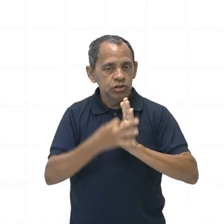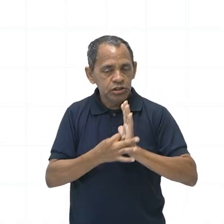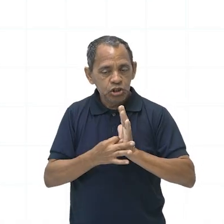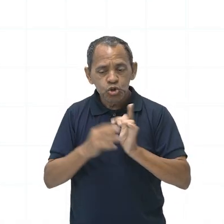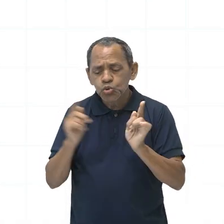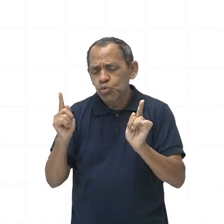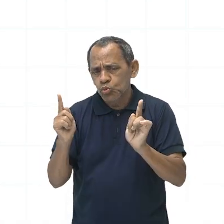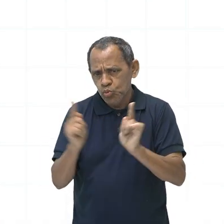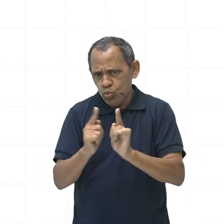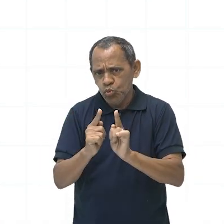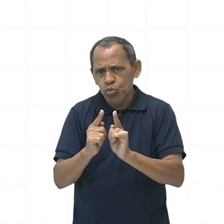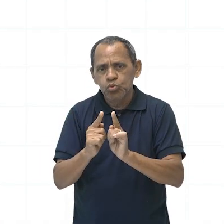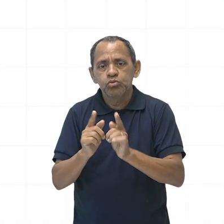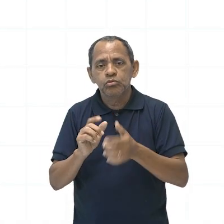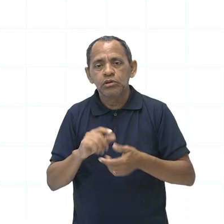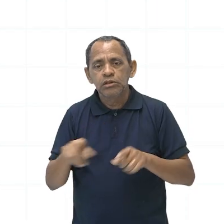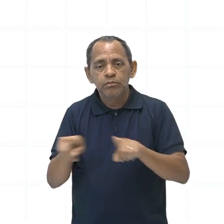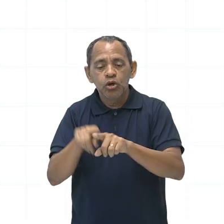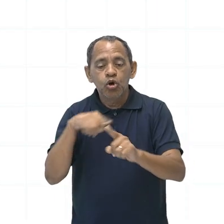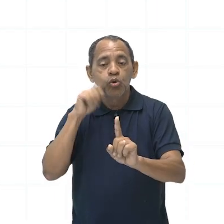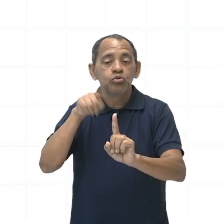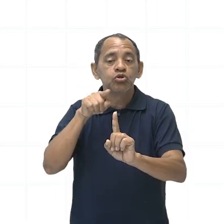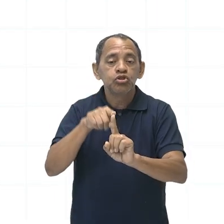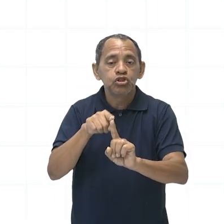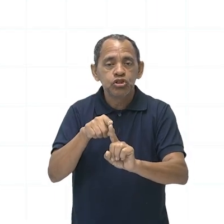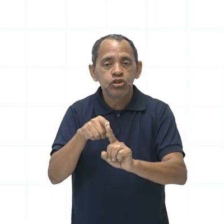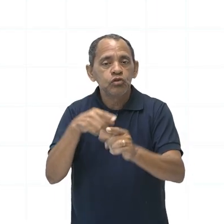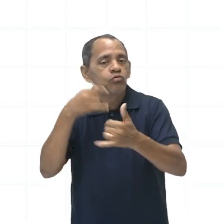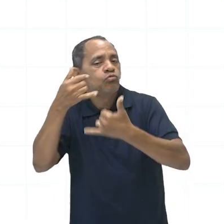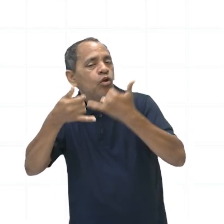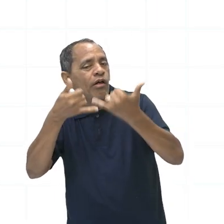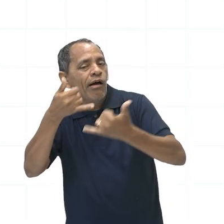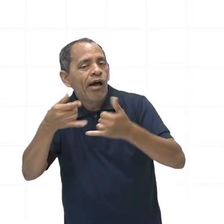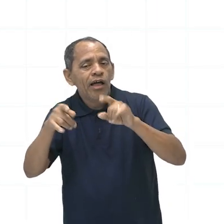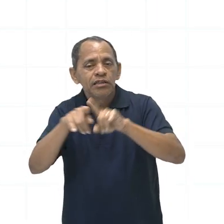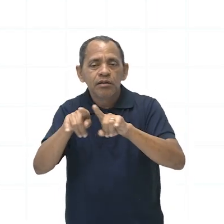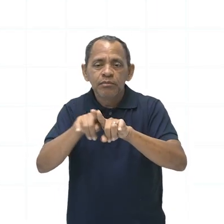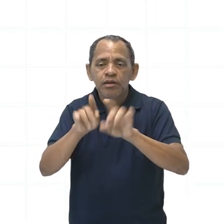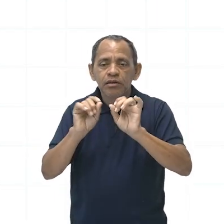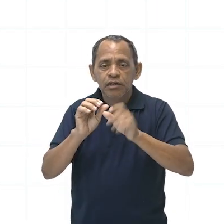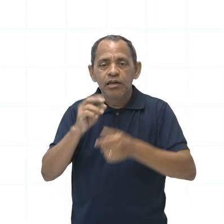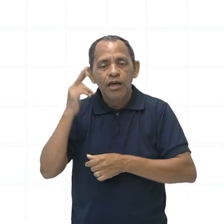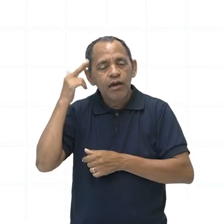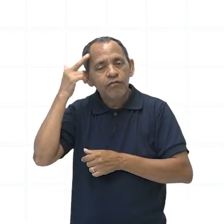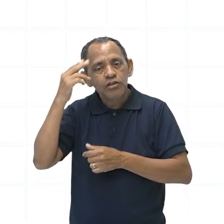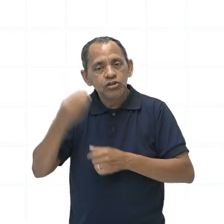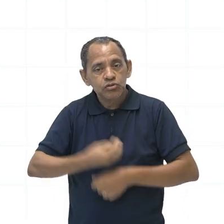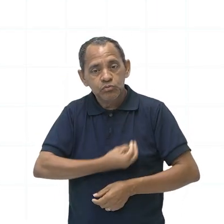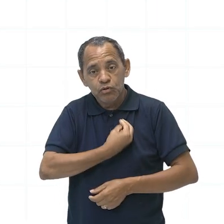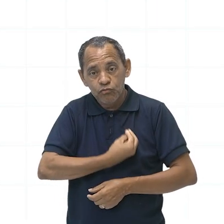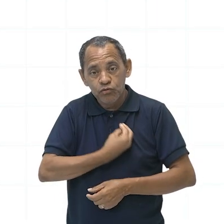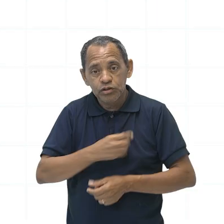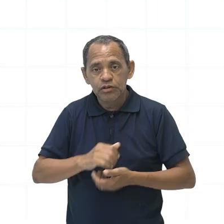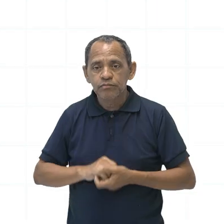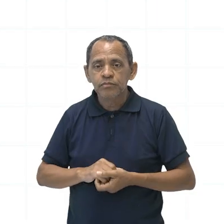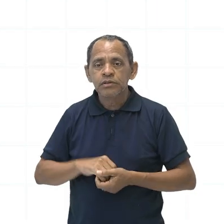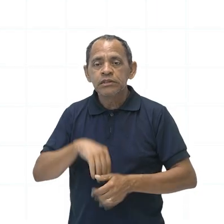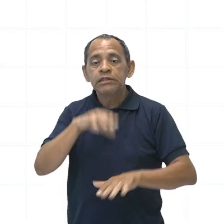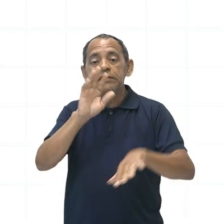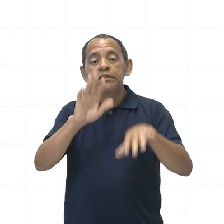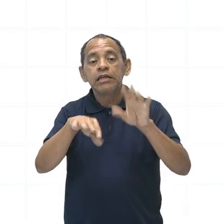que tem por objetivo divertir ou refletir sobre a vida. Vai depender do